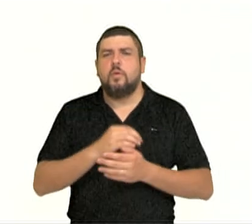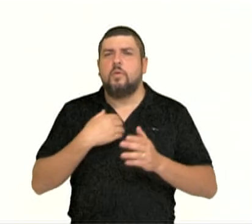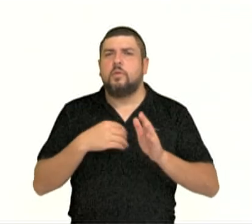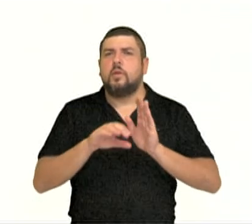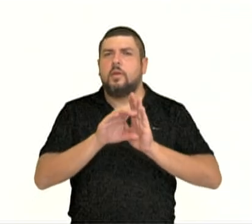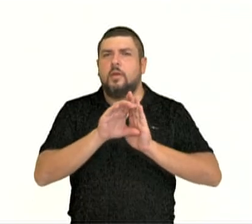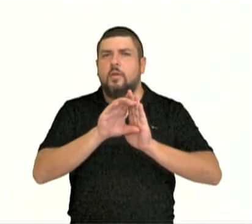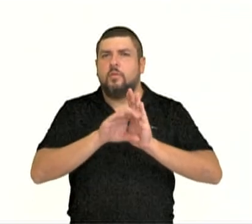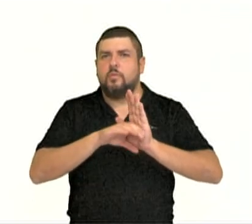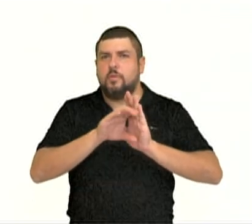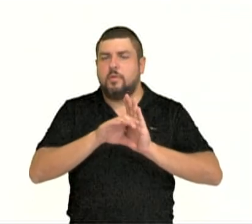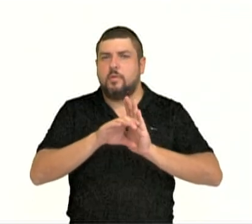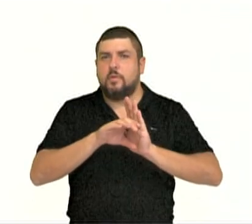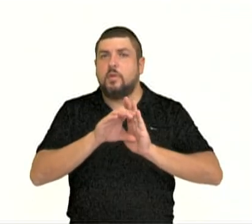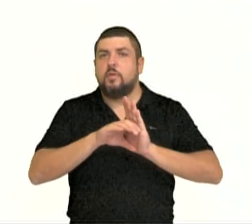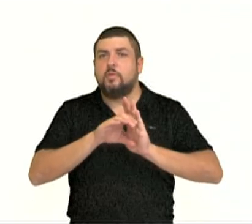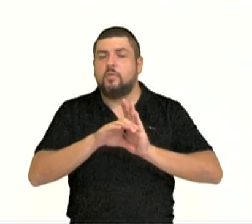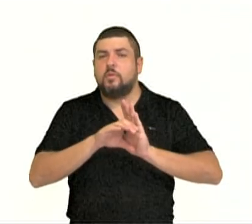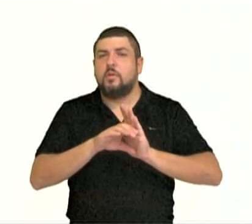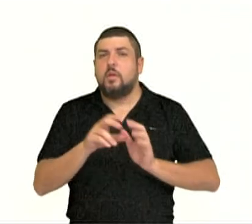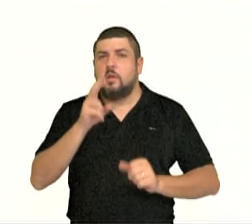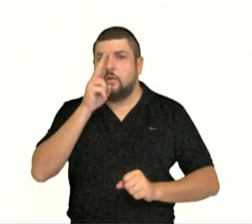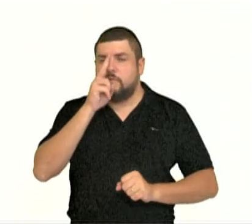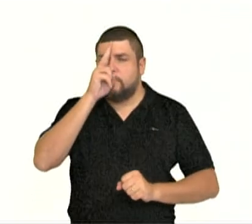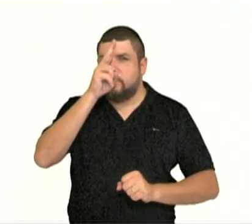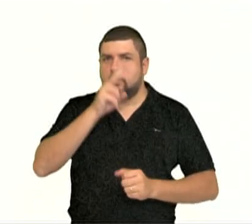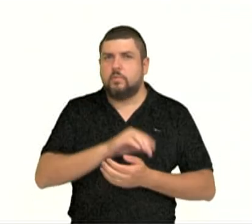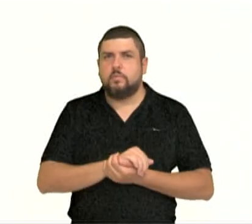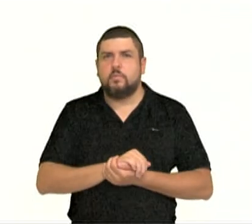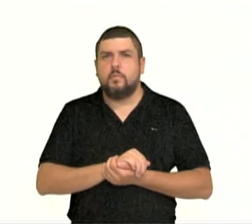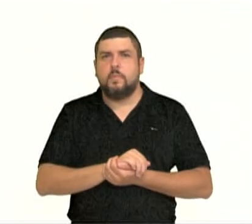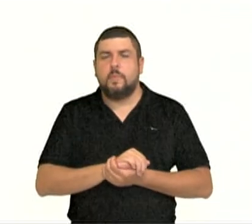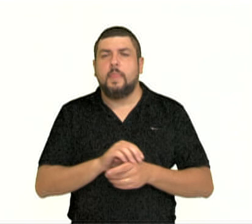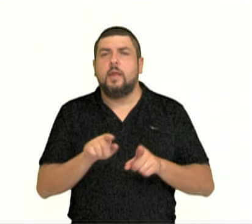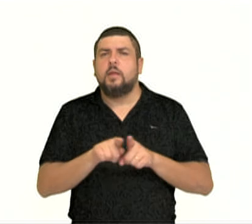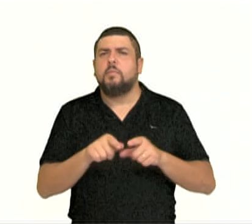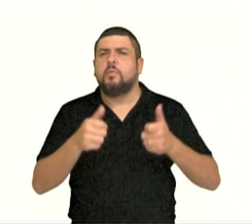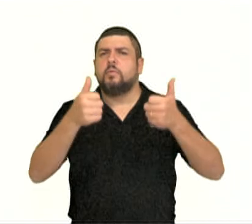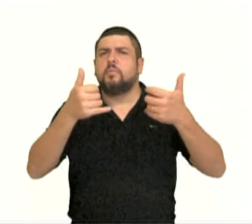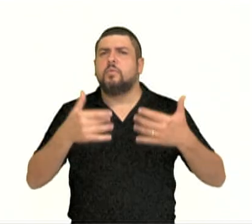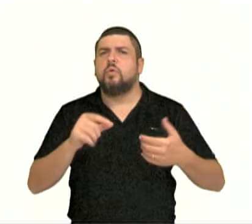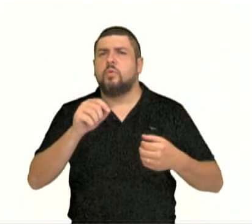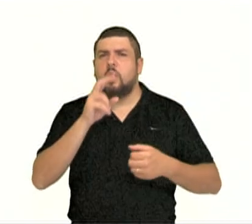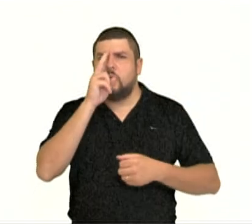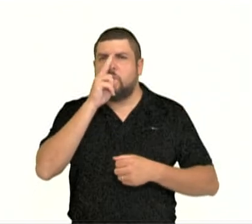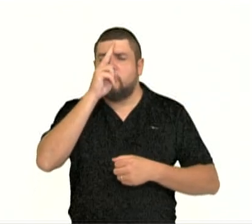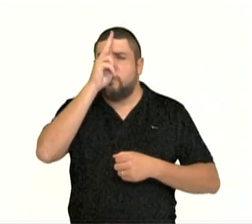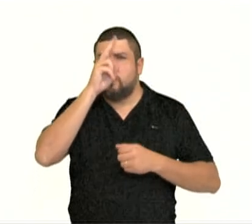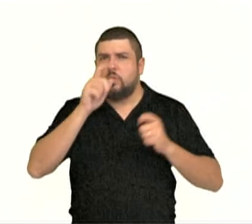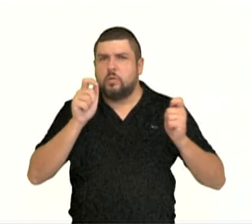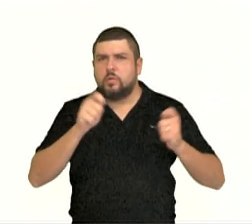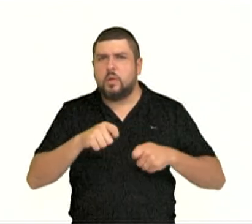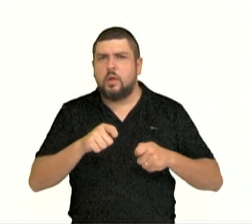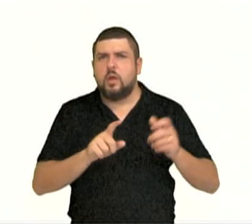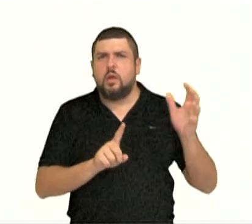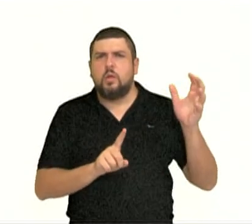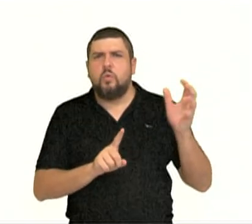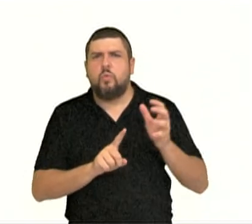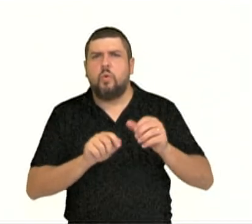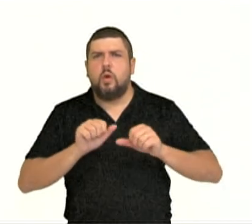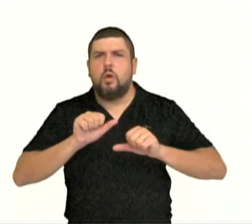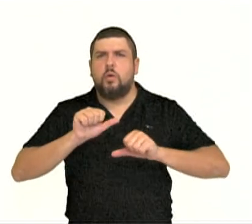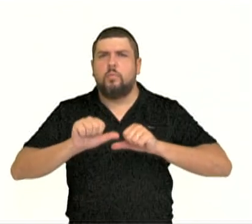conceituamos a grandeza física de força. Nós falamos que força é uma grandeza capaz de variar a quantidade de, melhor dizendo, capaz de